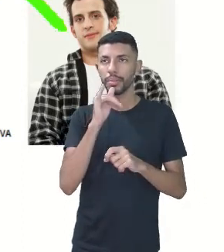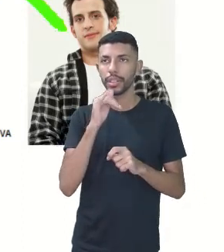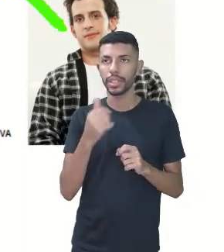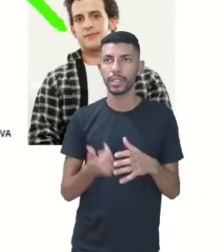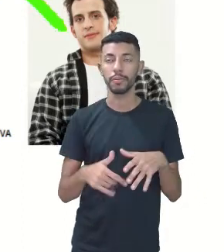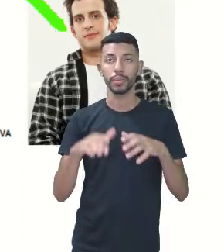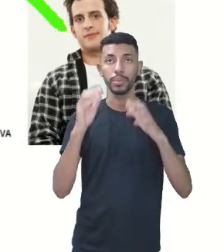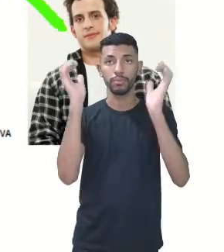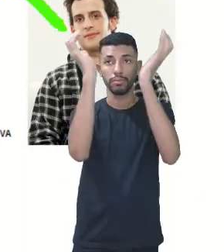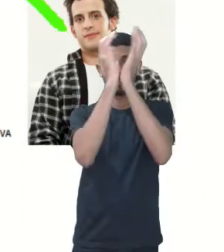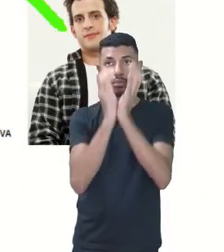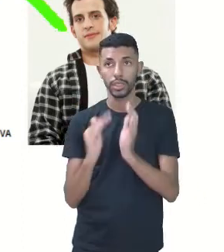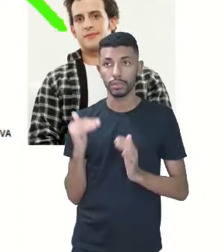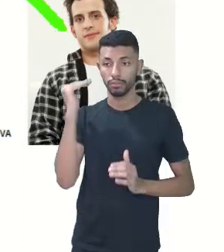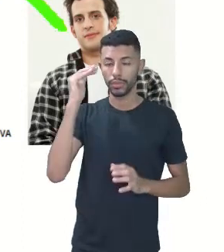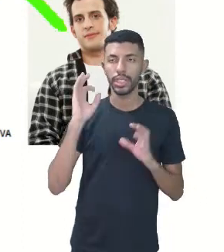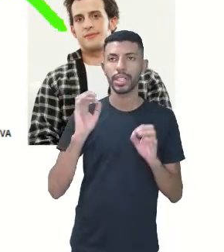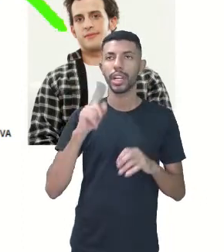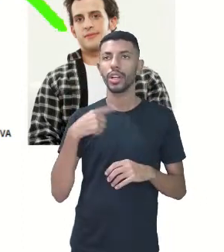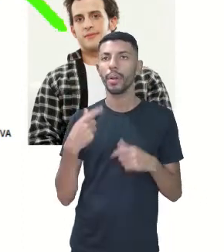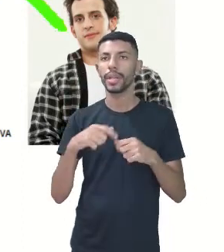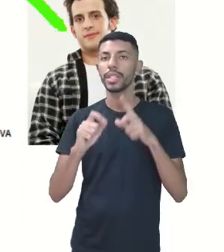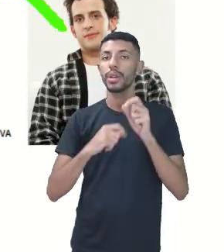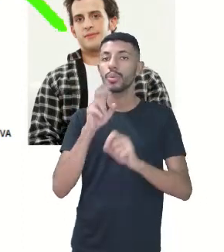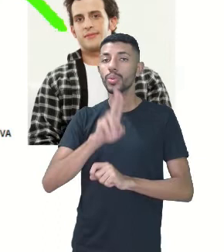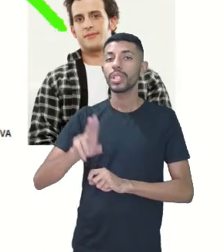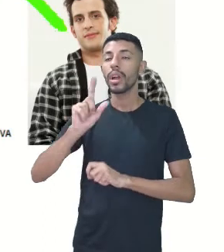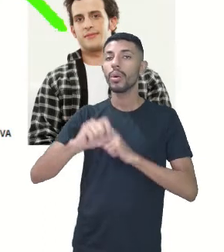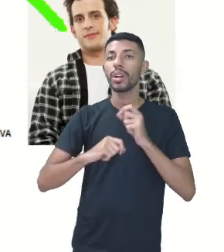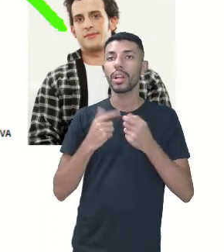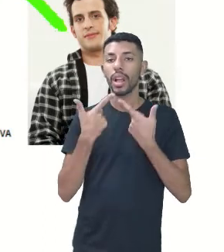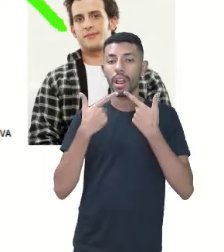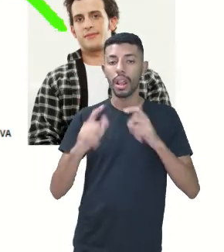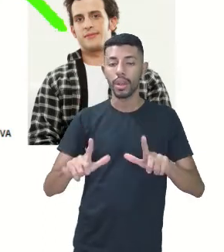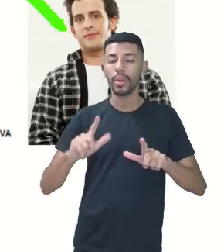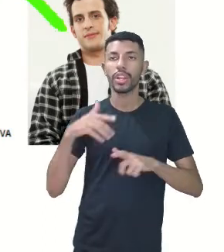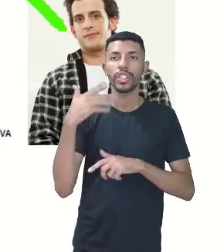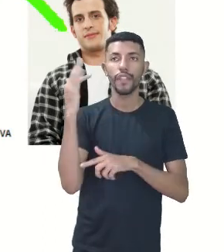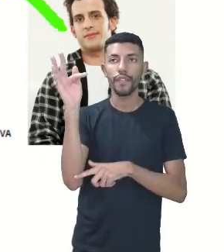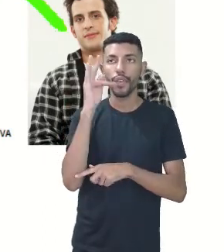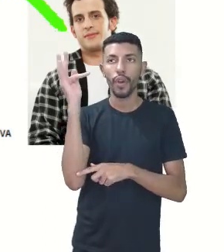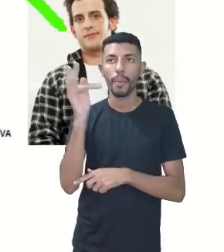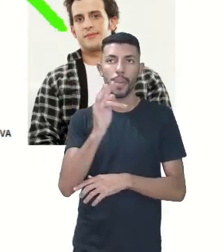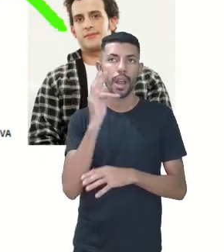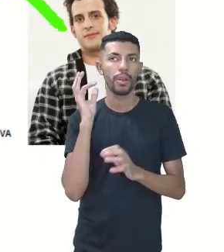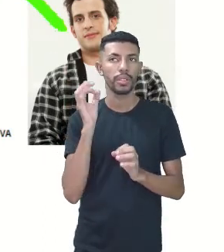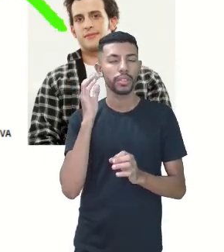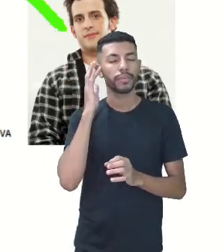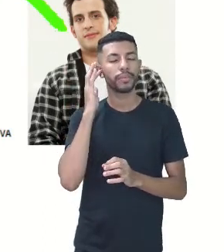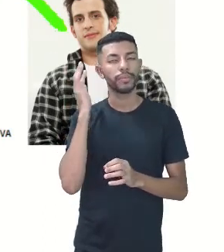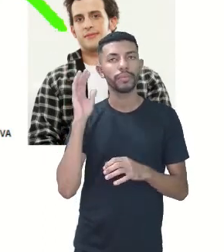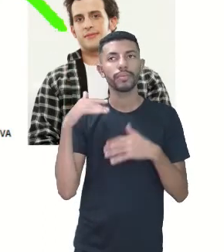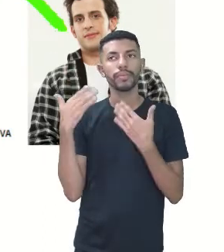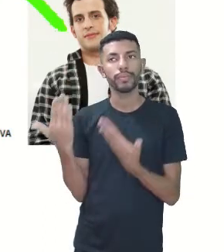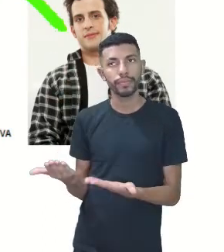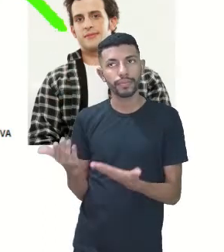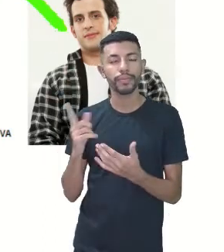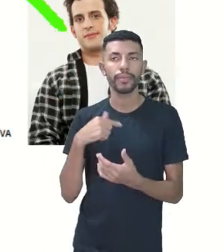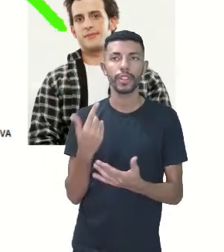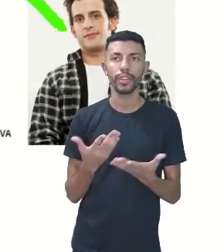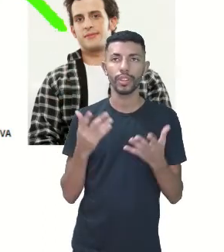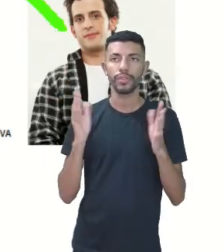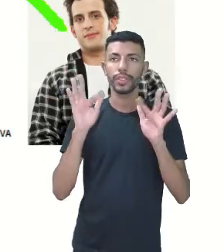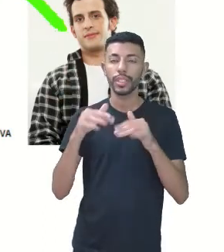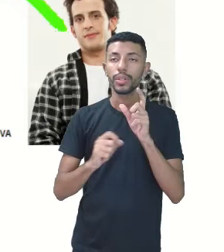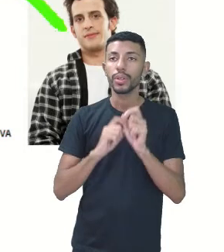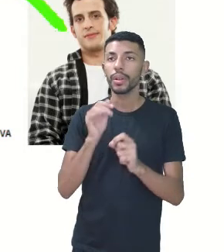superiores hierárquicos, devemos usar a linguagem formal. A gente deve usar aquela norma culta. Dessa forma, concluímos que a